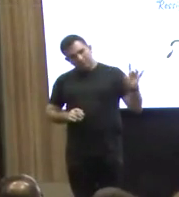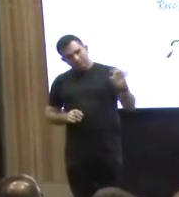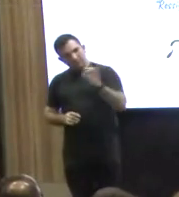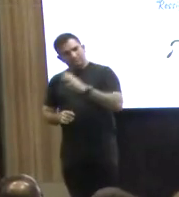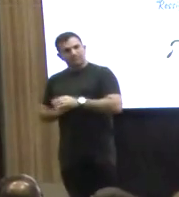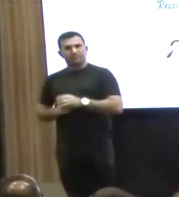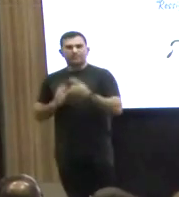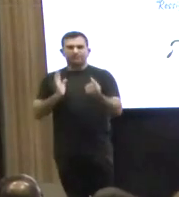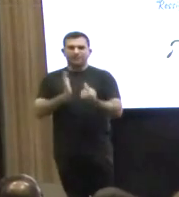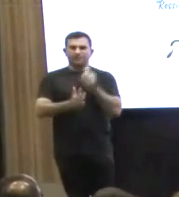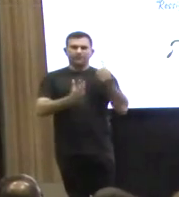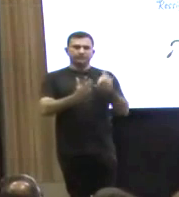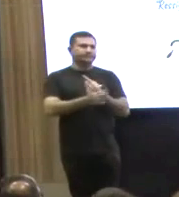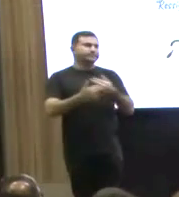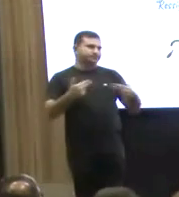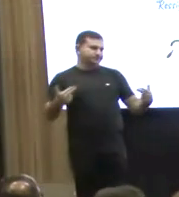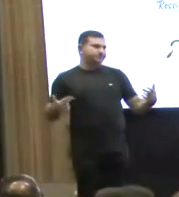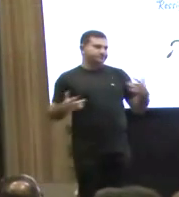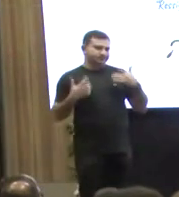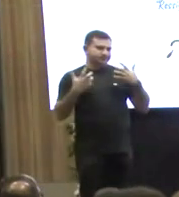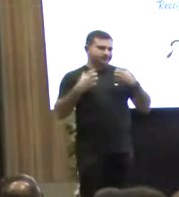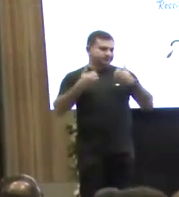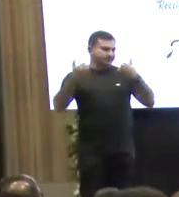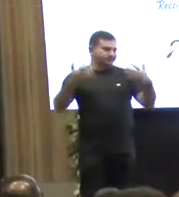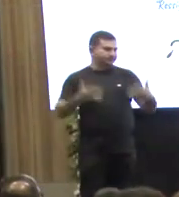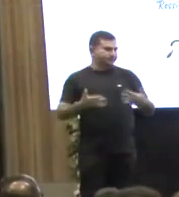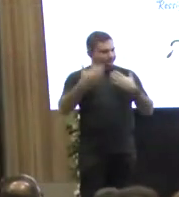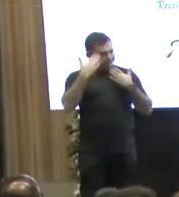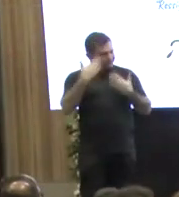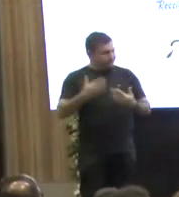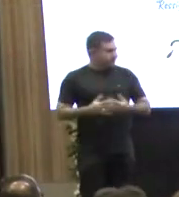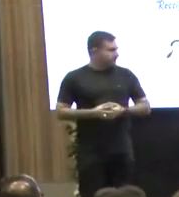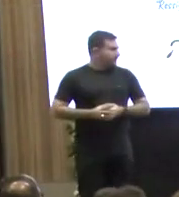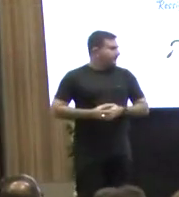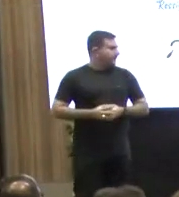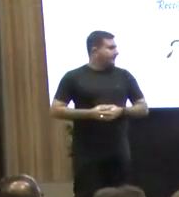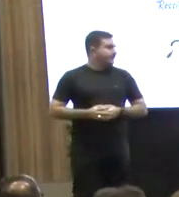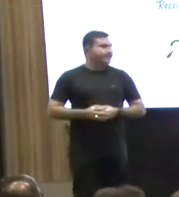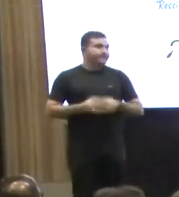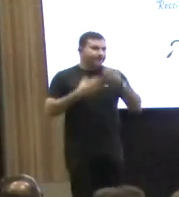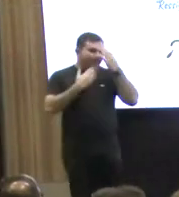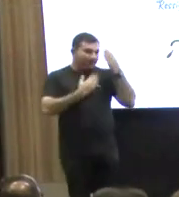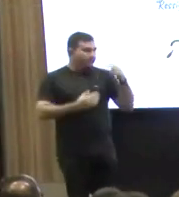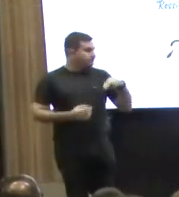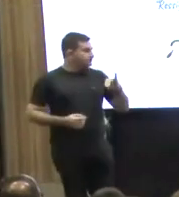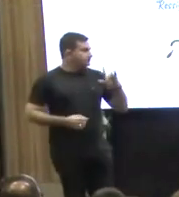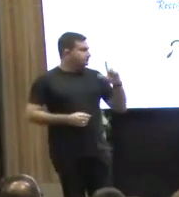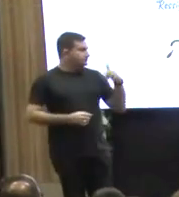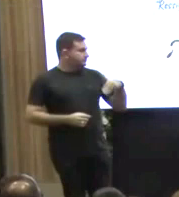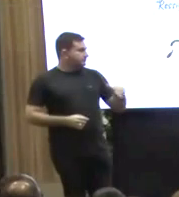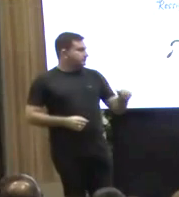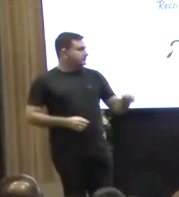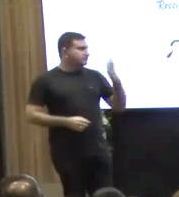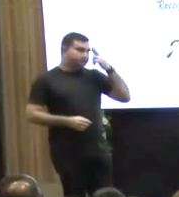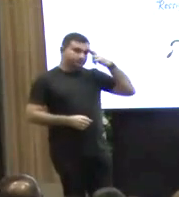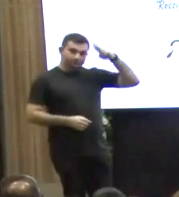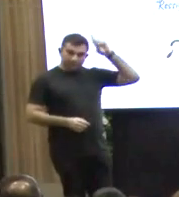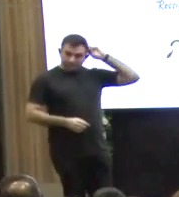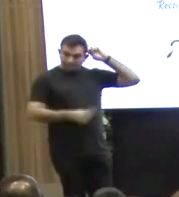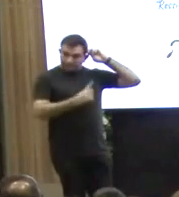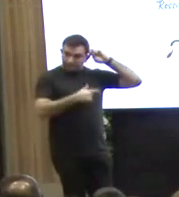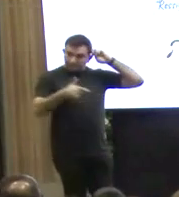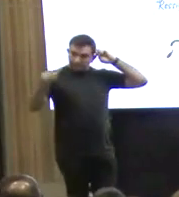também pode deformar, nós temos essa responsabilidade, digamos assim, política pedagógica de pensar e